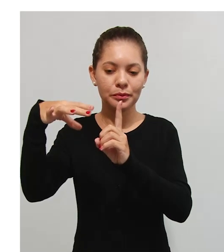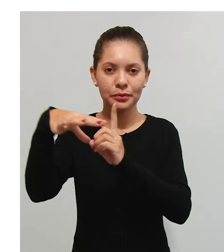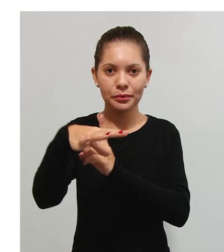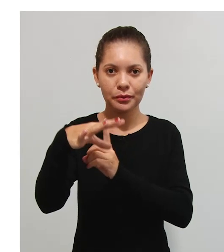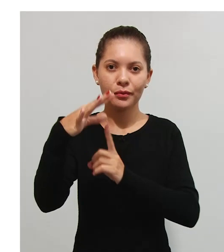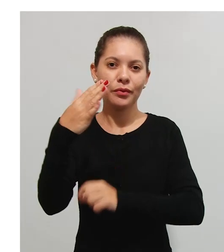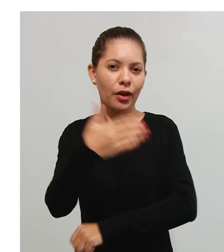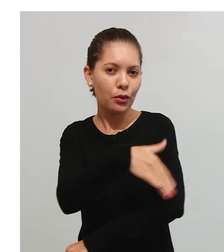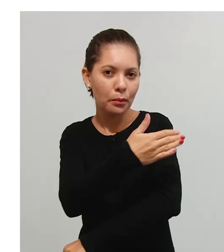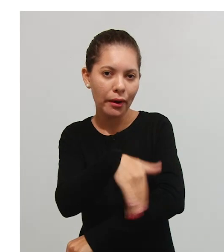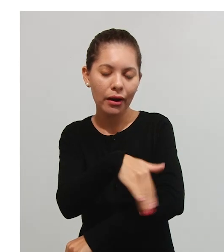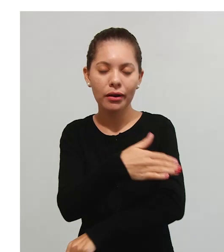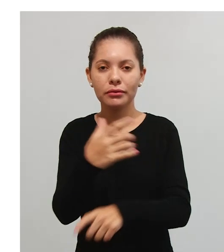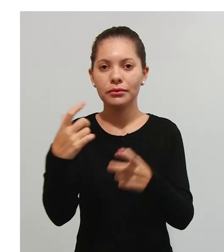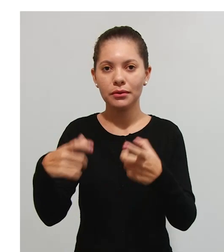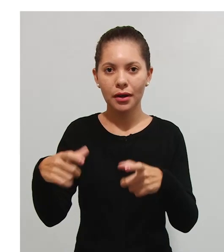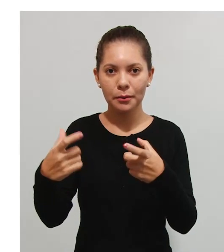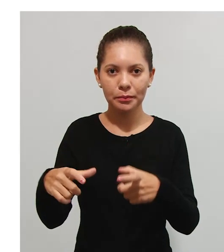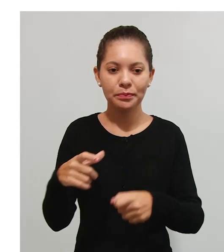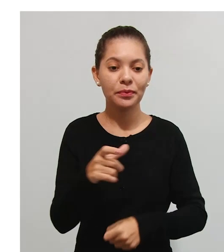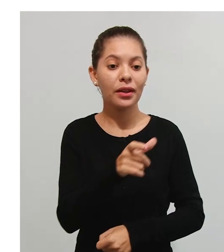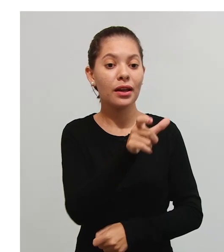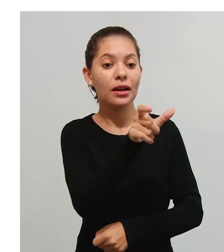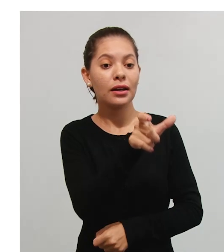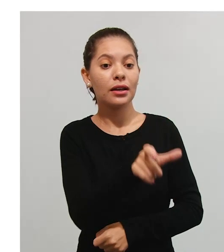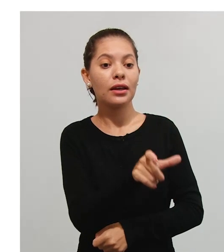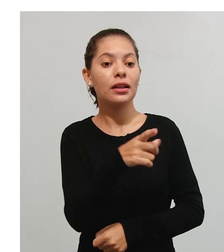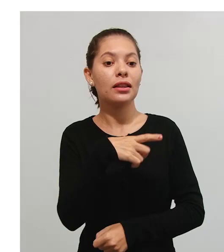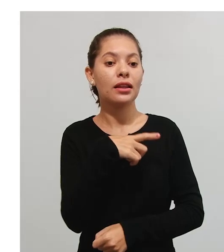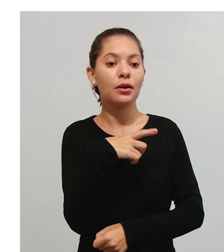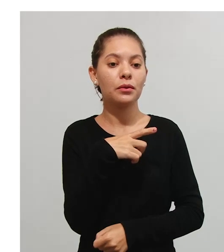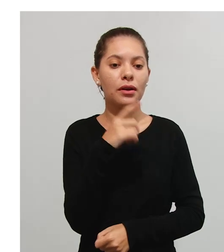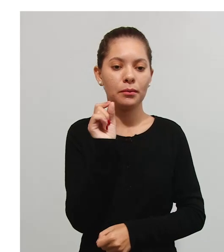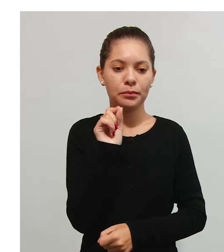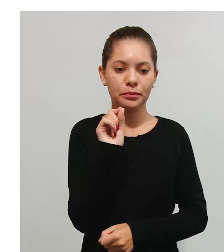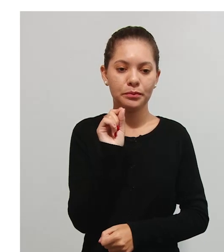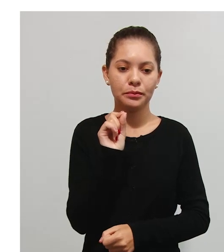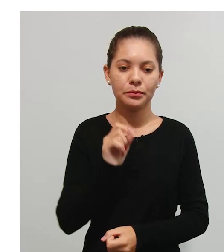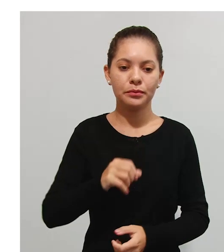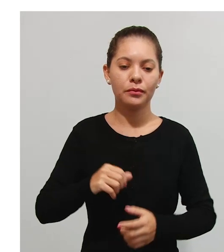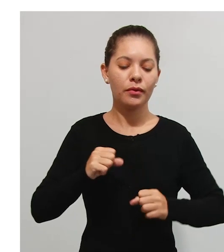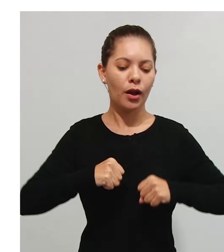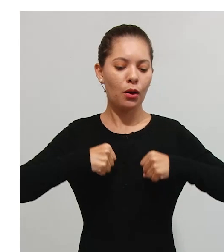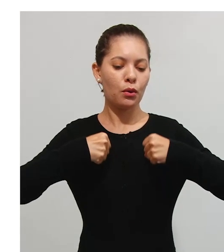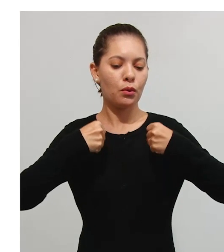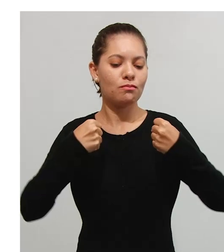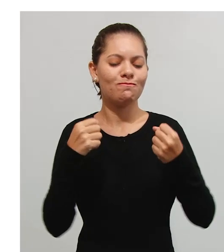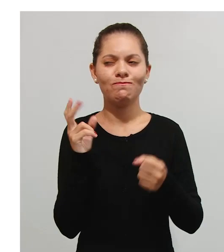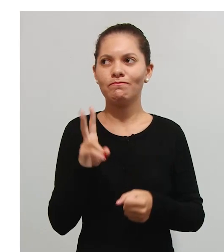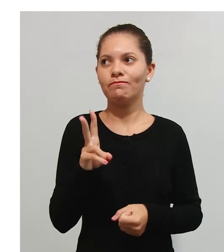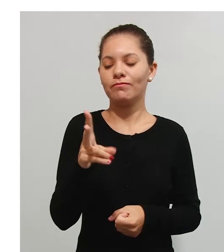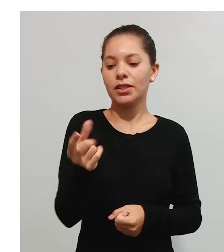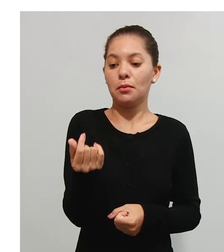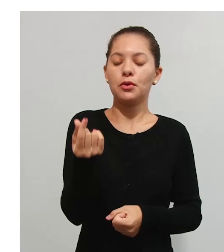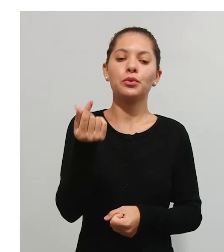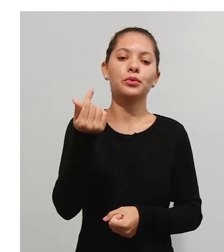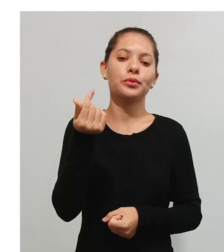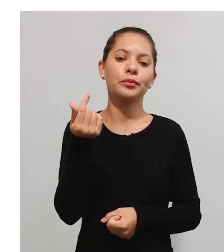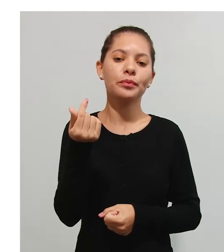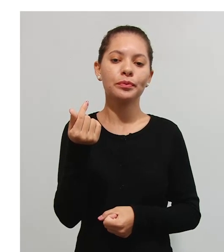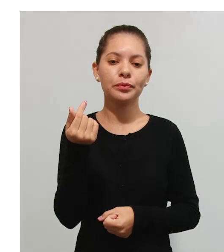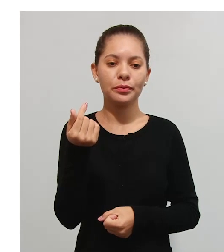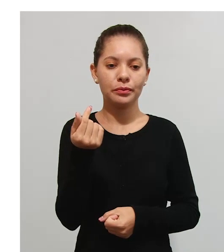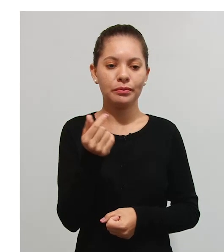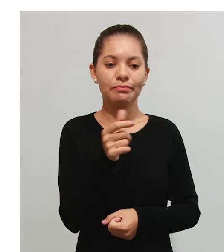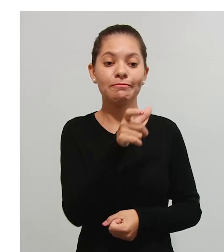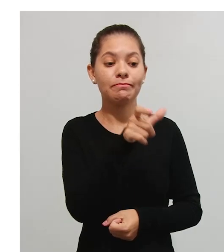ou os problemas sociais daquele bairro, daquela região. No empresarial, nós temos aqui que a sua medida de desempenho é